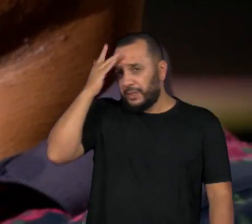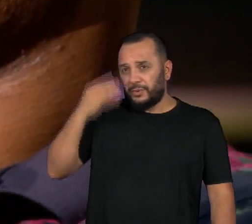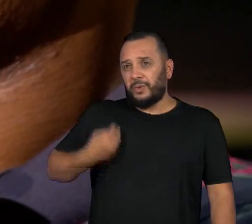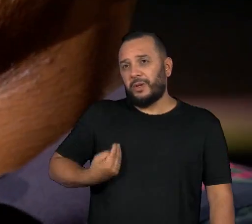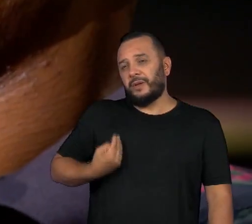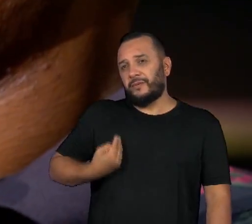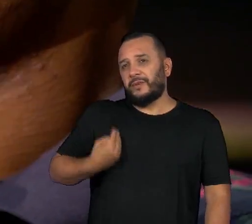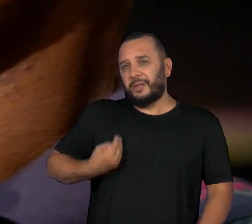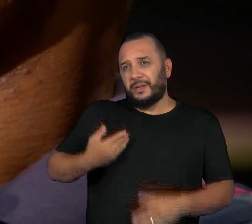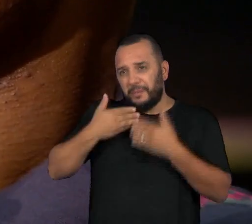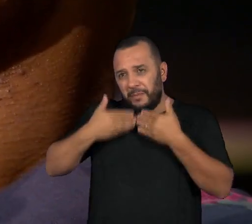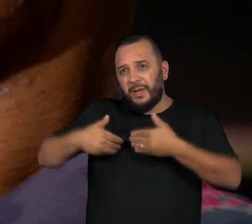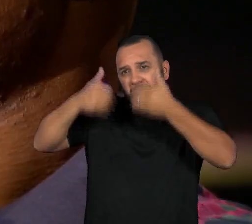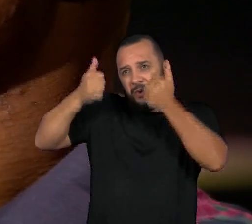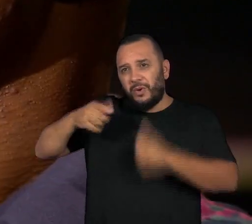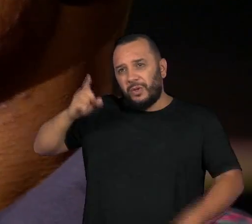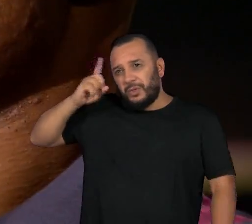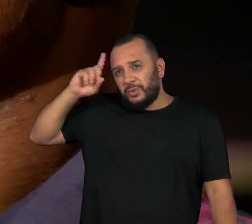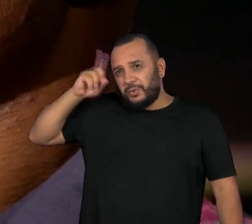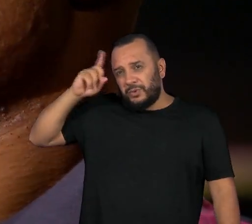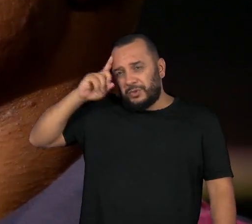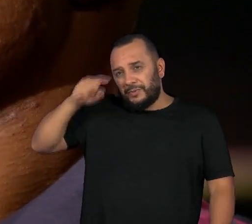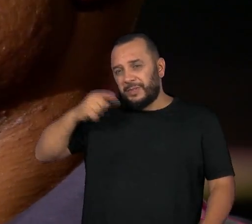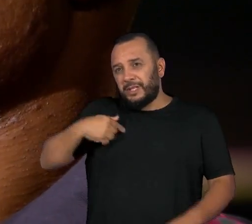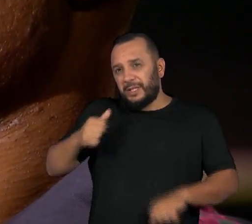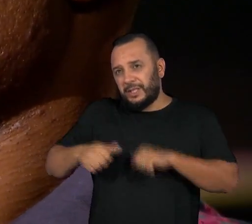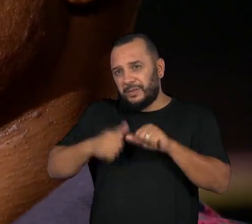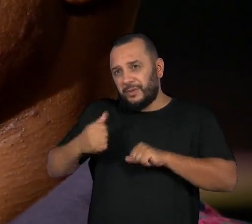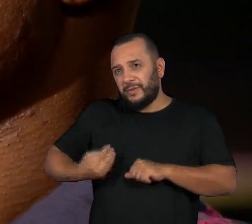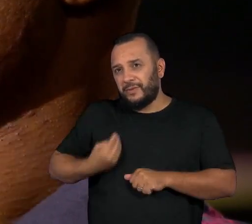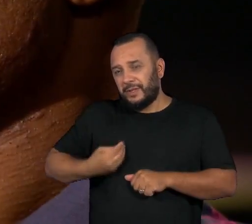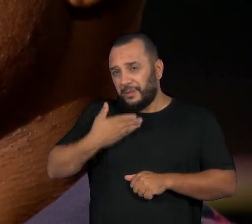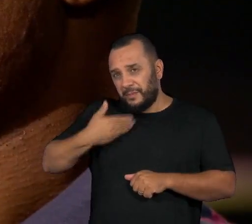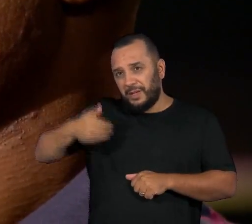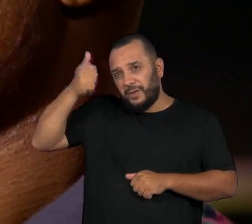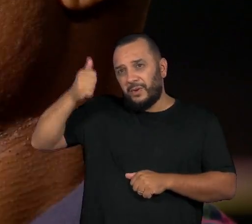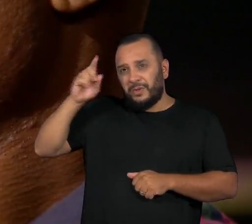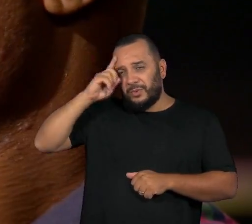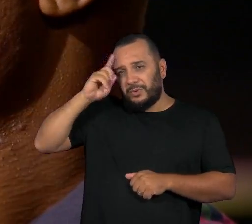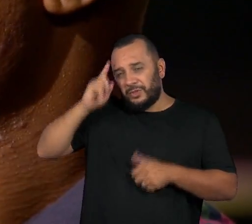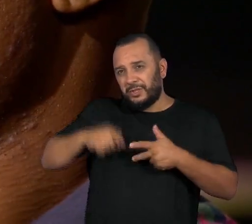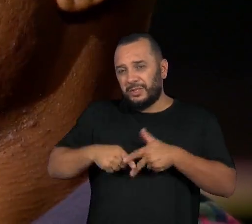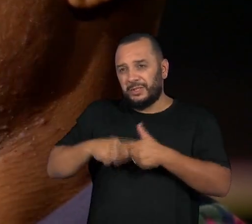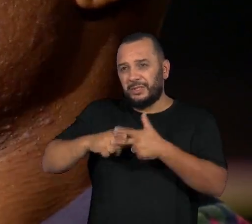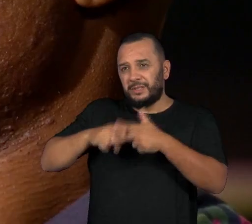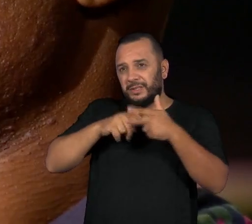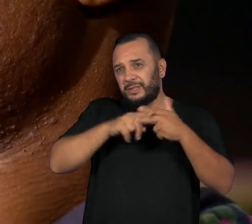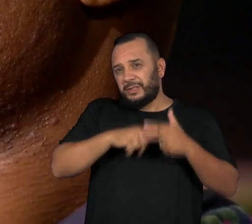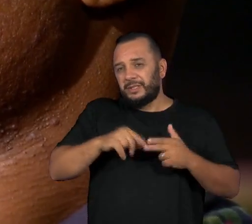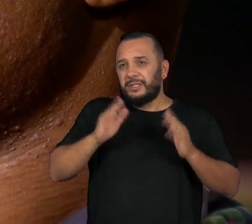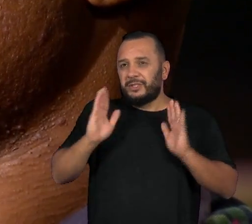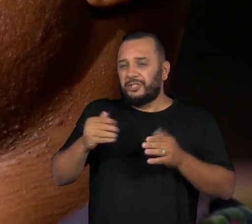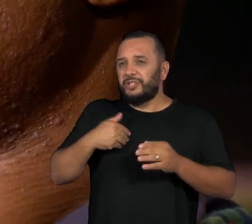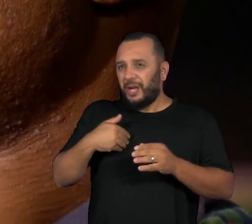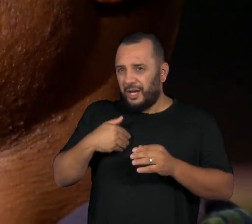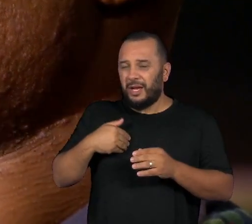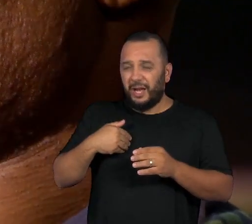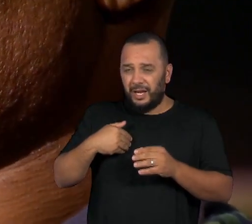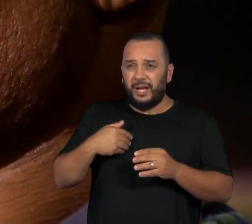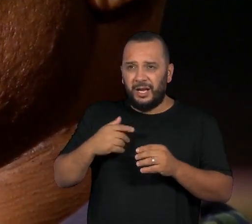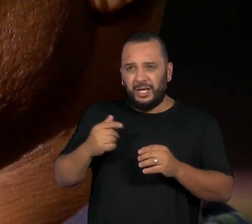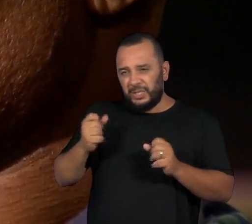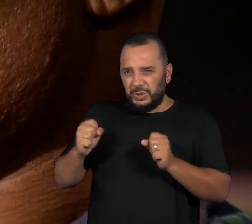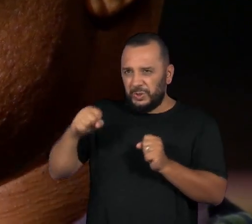os dias. É você se tornar uma pessoa melhor todos os dias. Usar os fundamentos da arte marcial